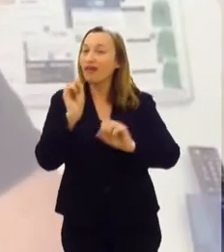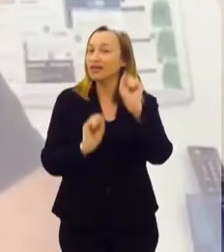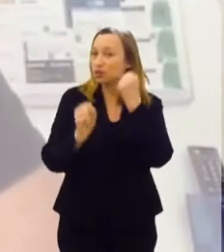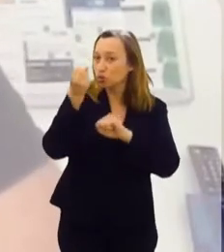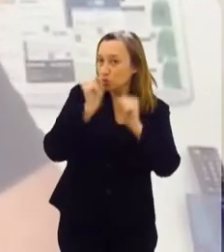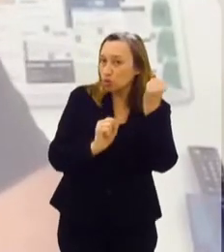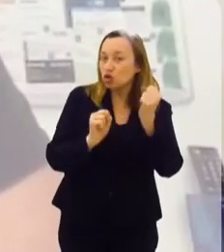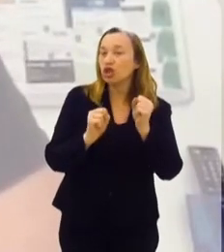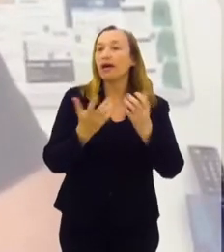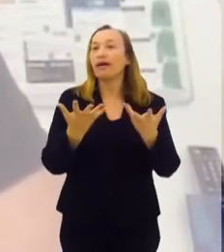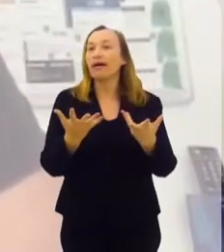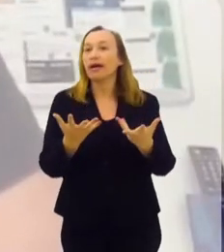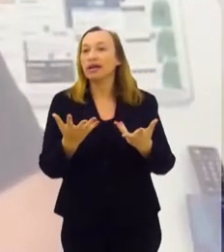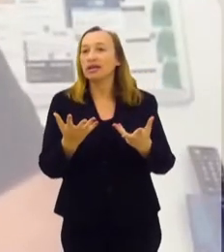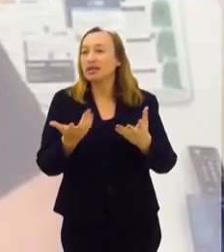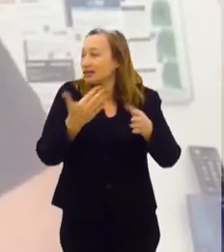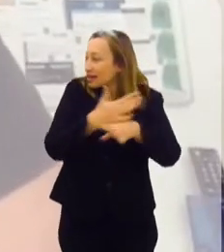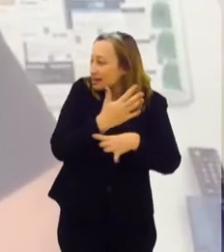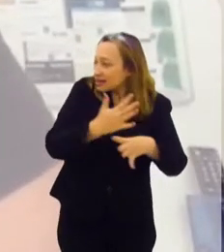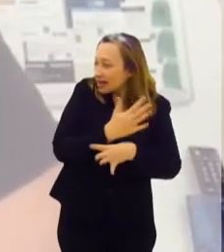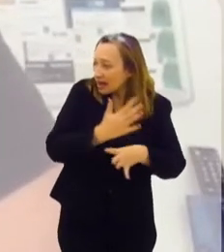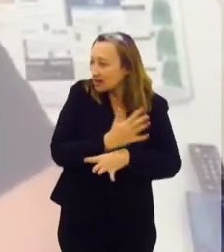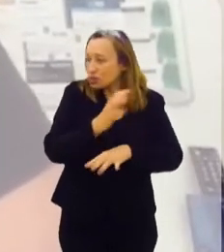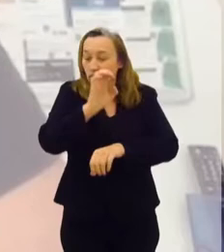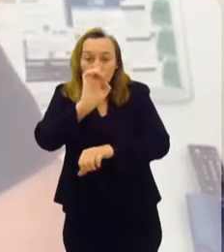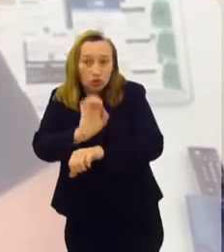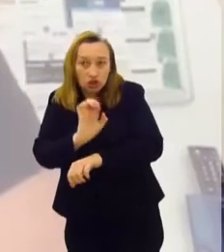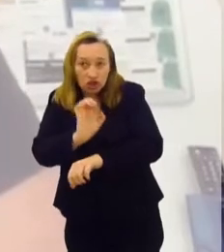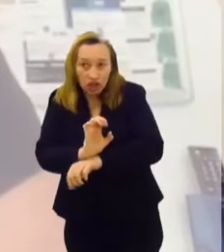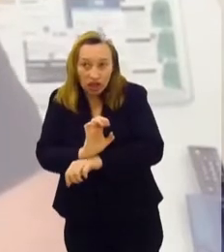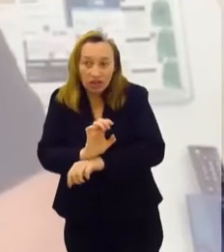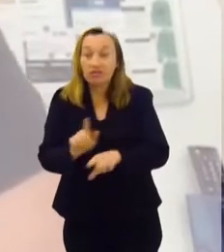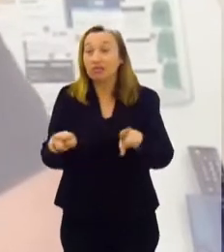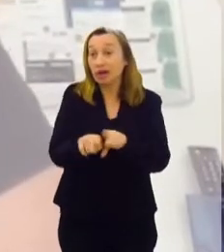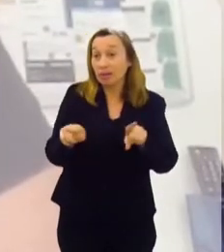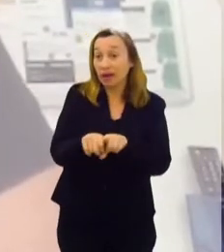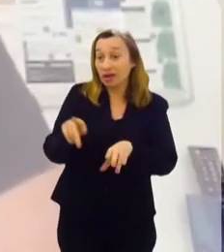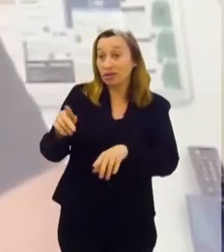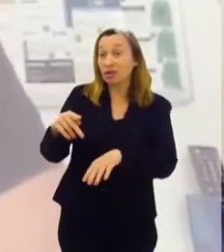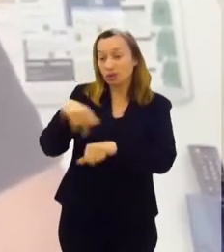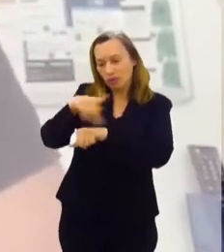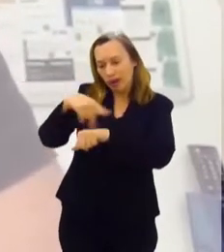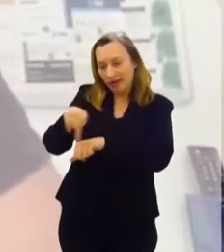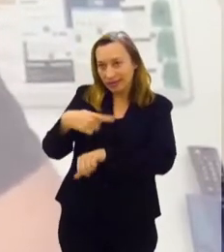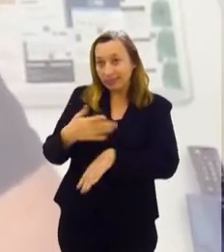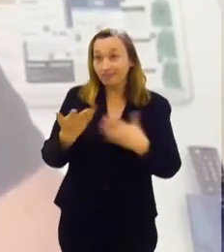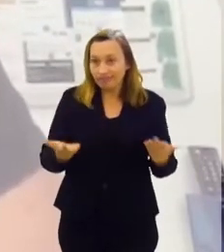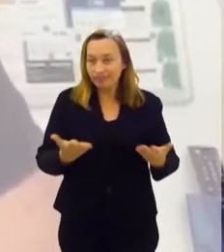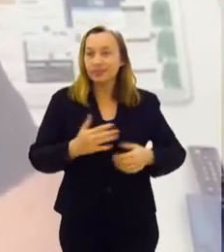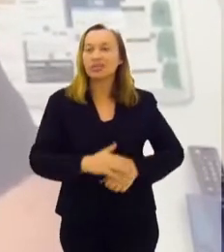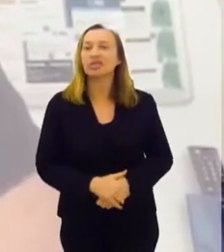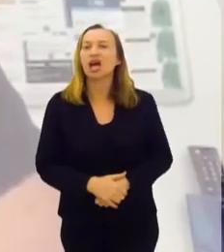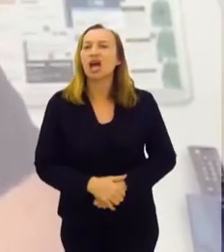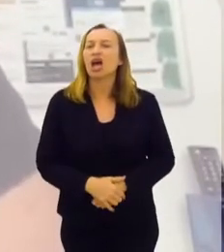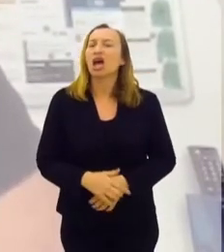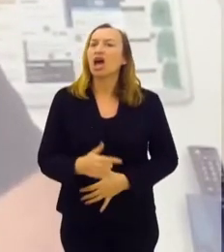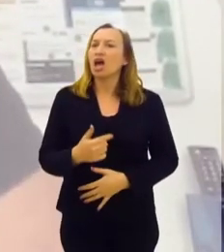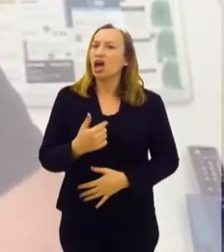desenvolver a indústria no, na cidade, no estado e no país,